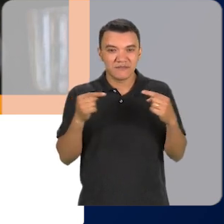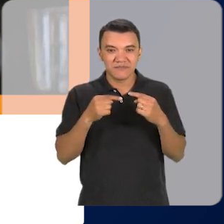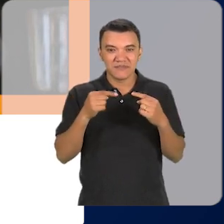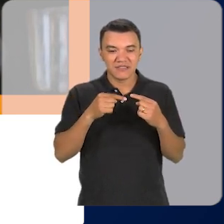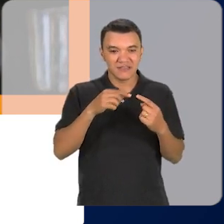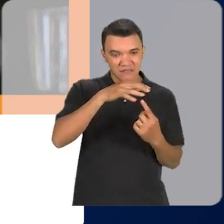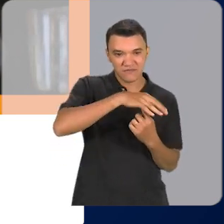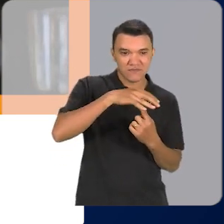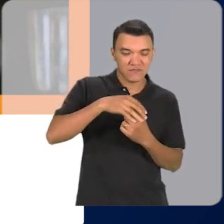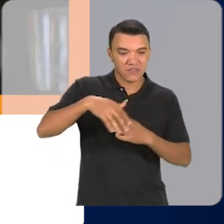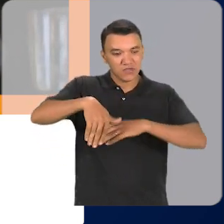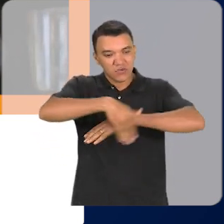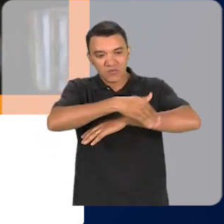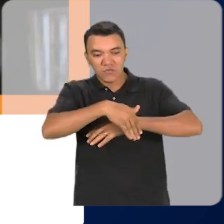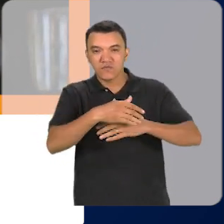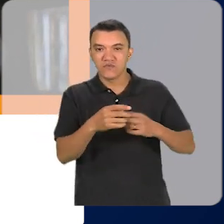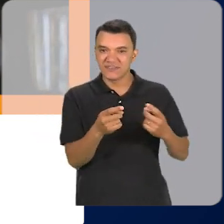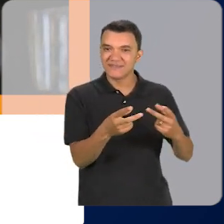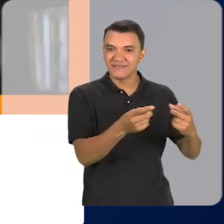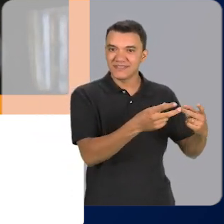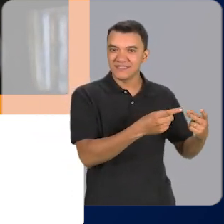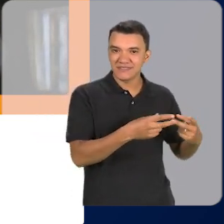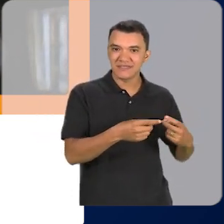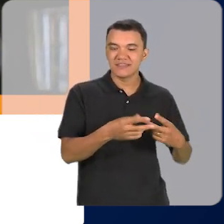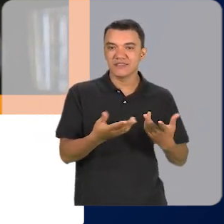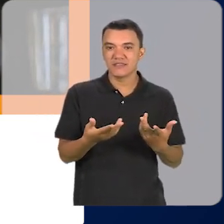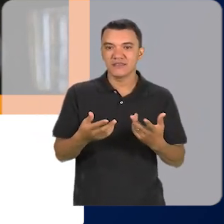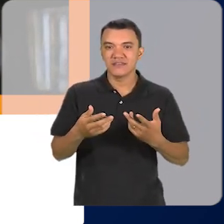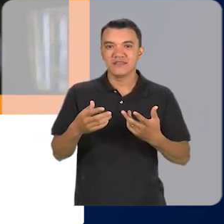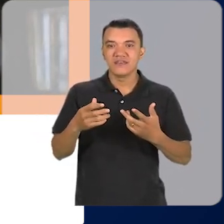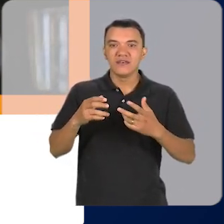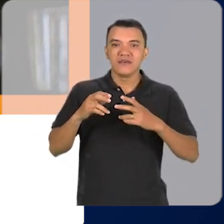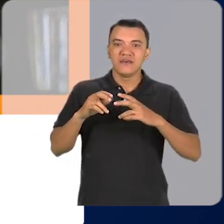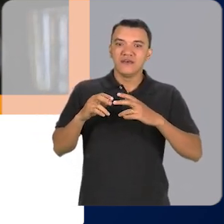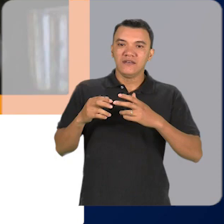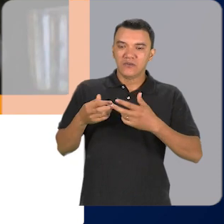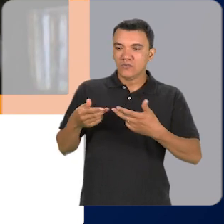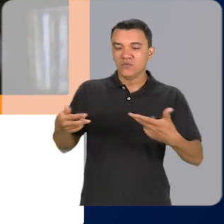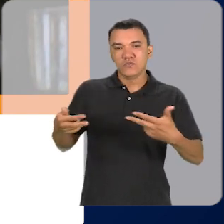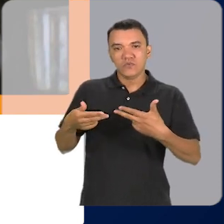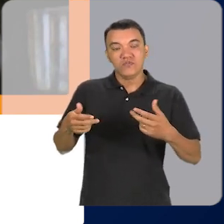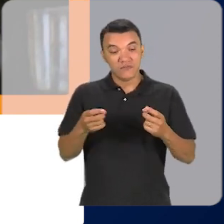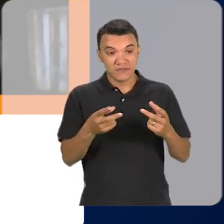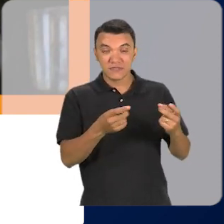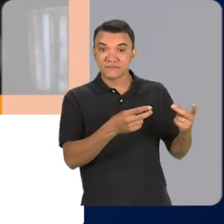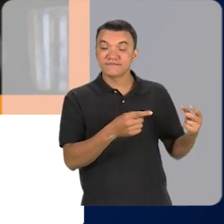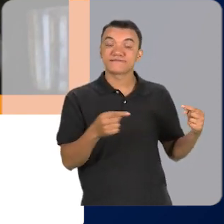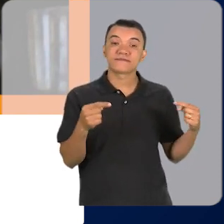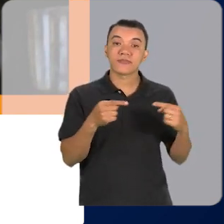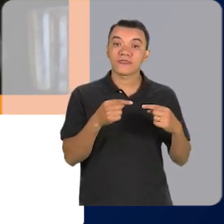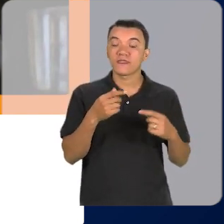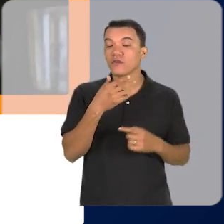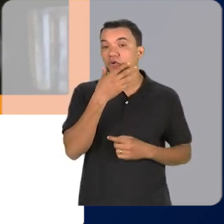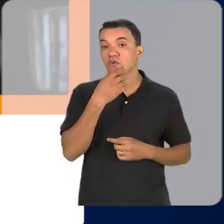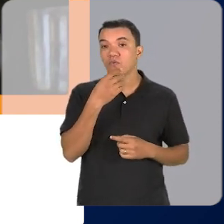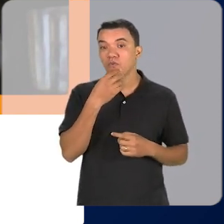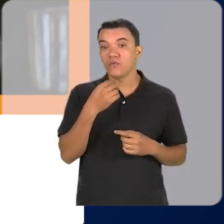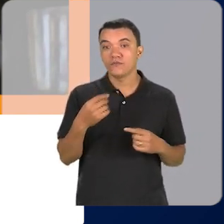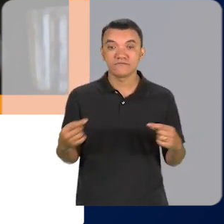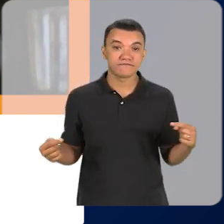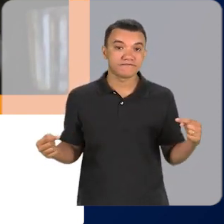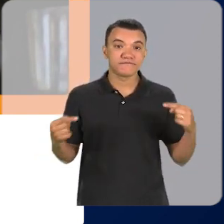das atividades de venda de produtos. No caso dos homens, eles estavam mais ligados